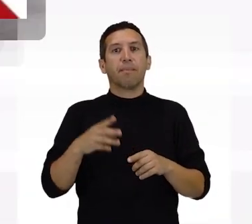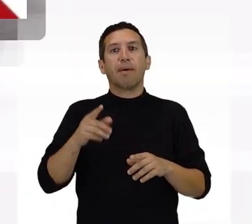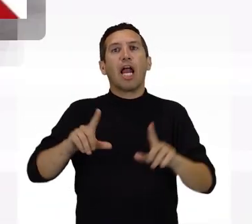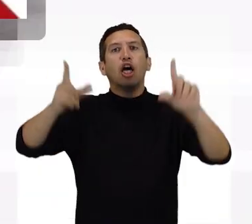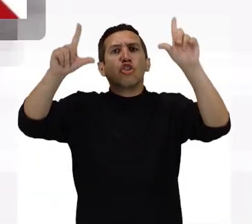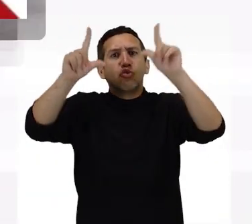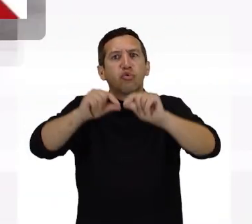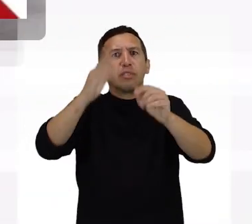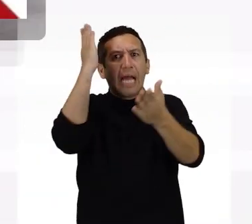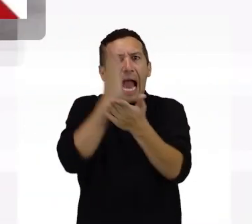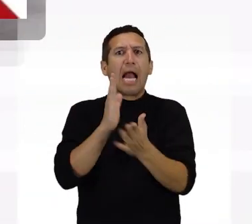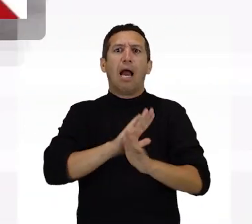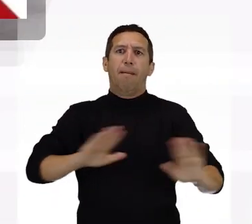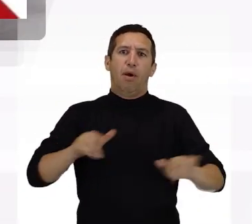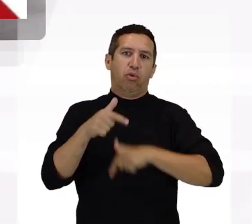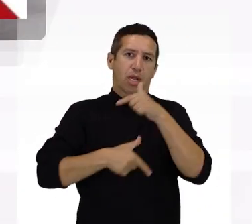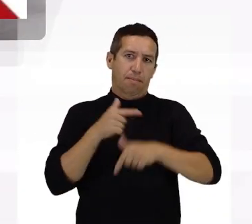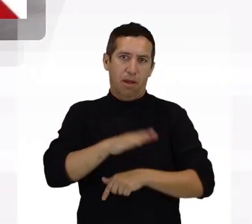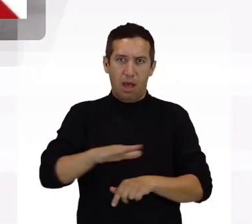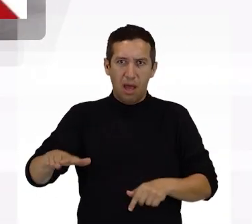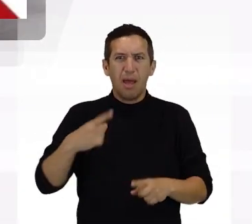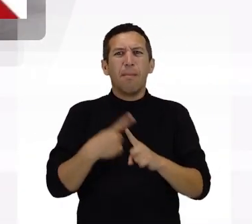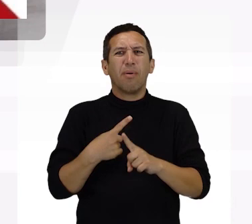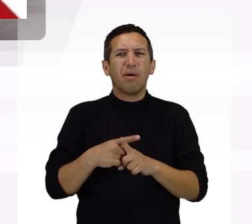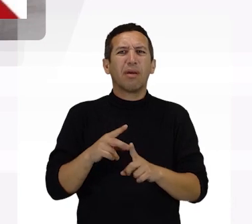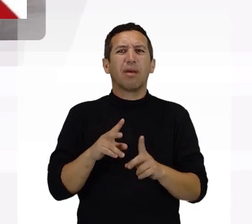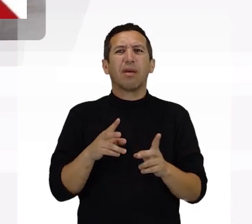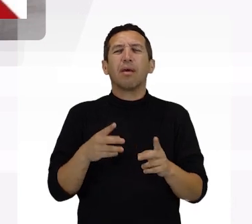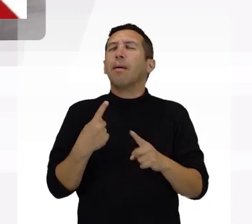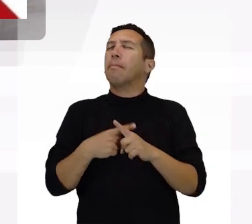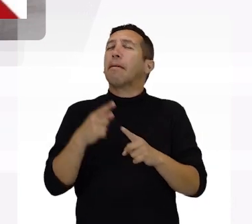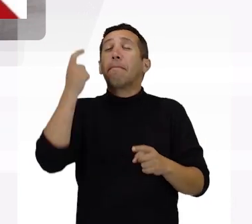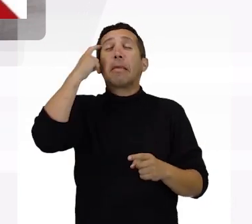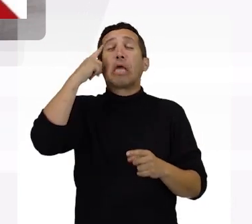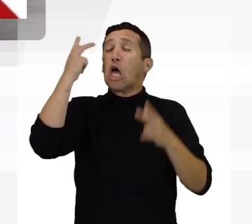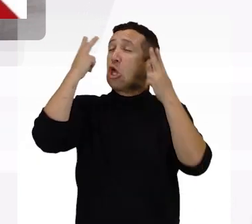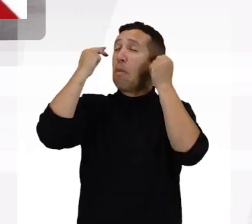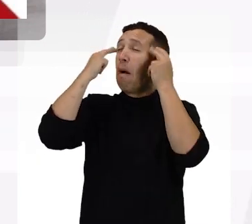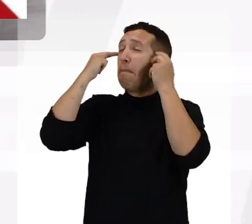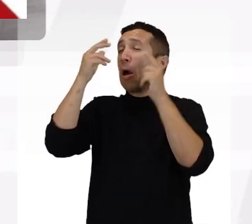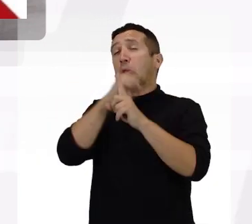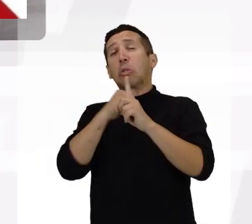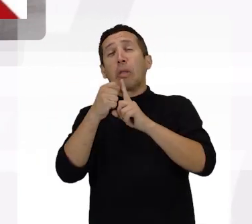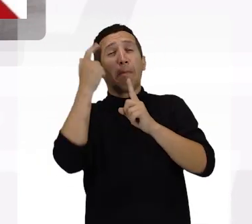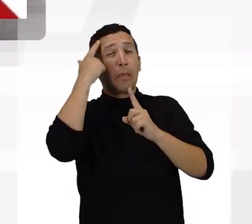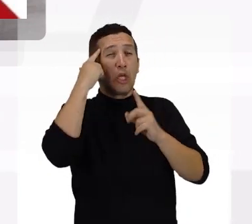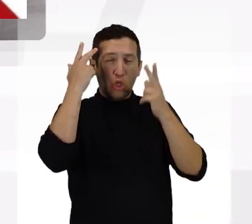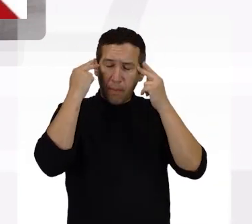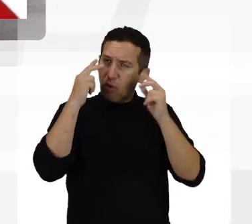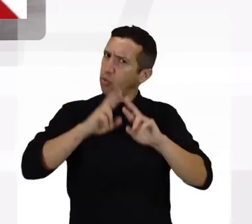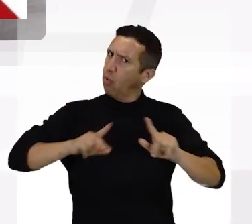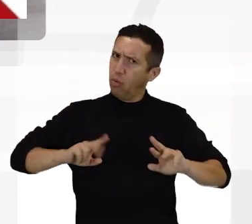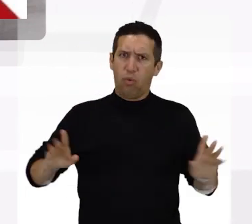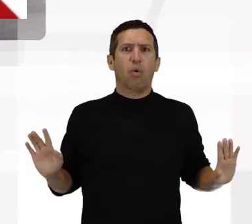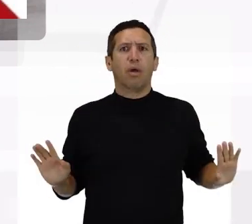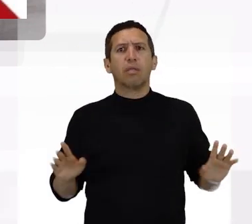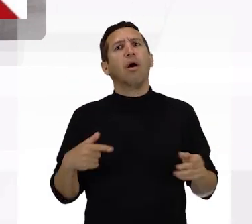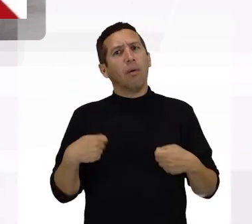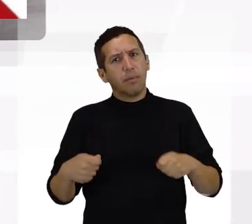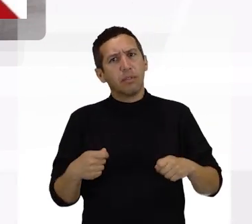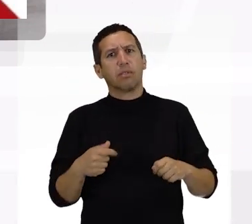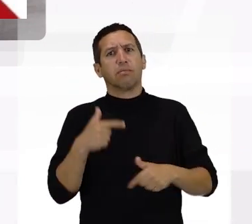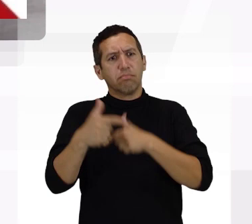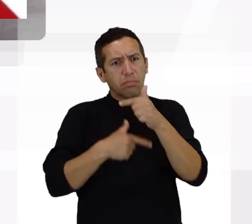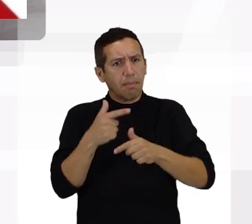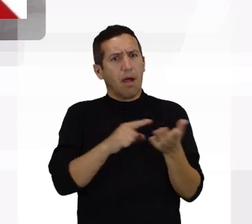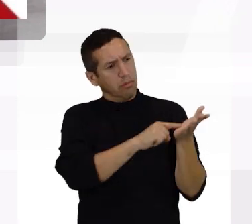porque um grande obstáculo que a gente tem para a erradicação do trabalho infantil é justamente a invisibilidade, a naturalização pela sociedade